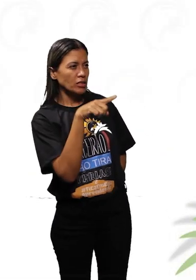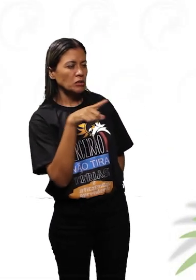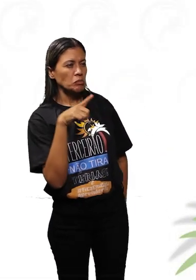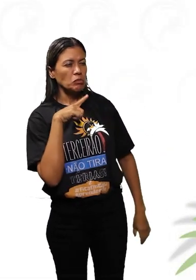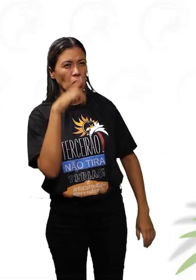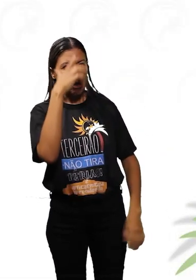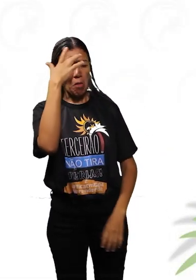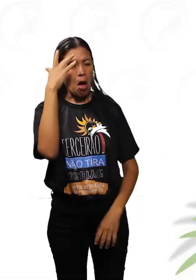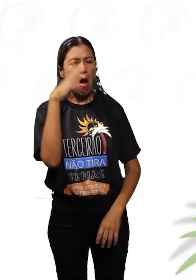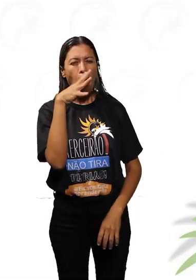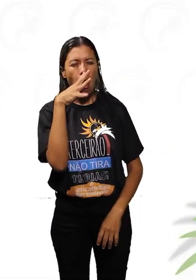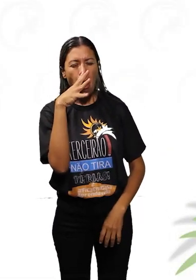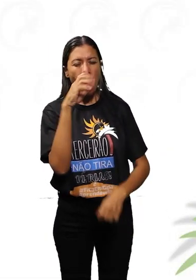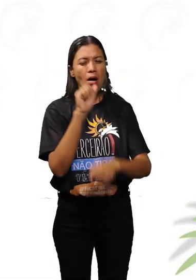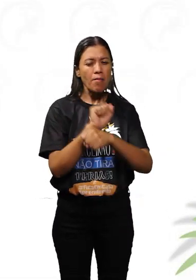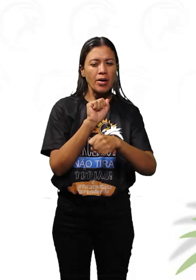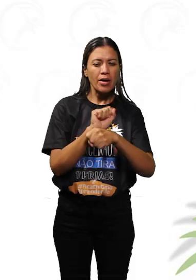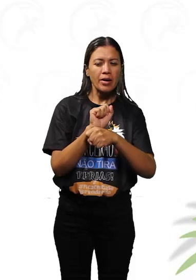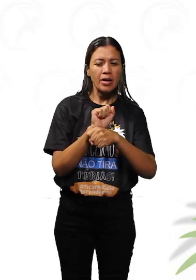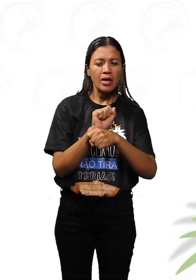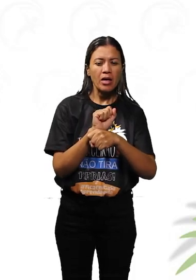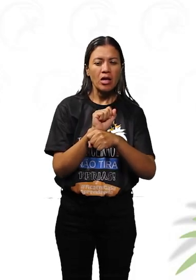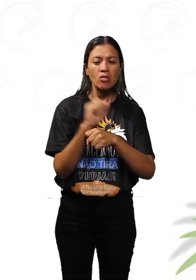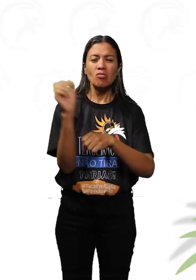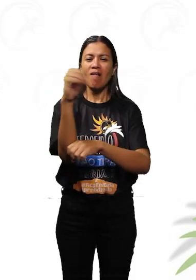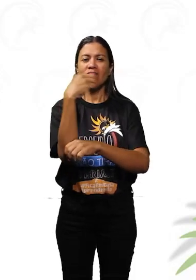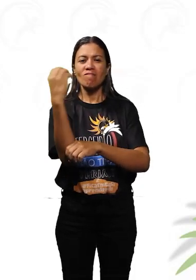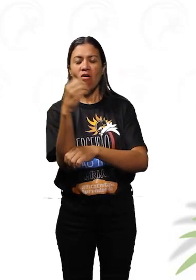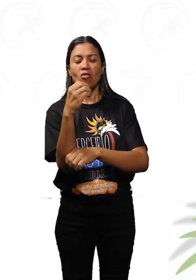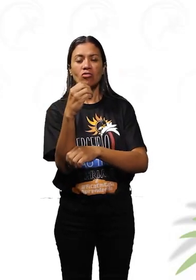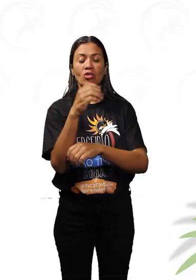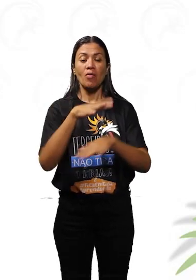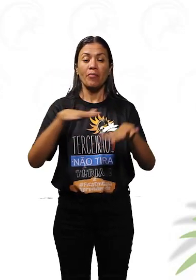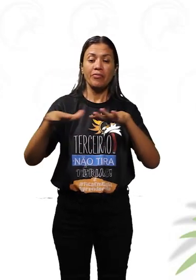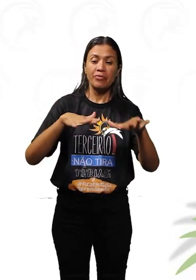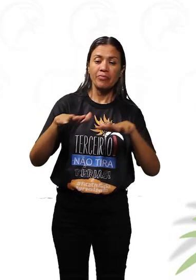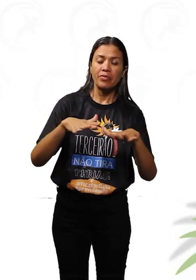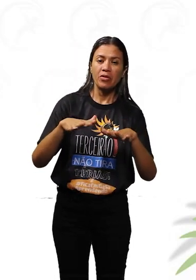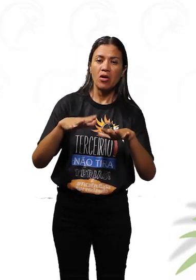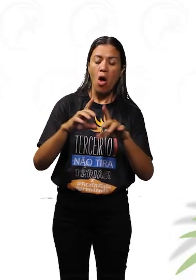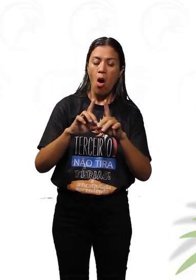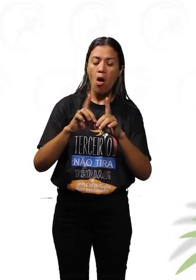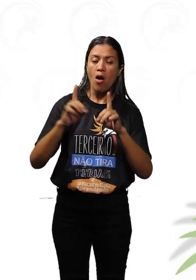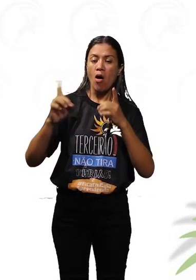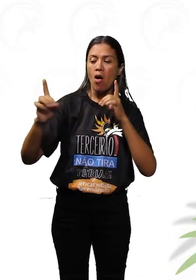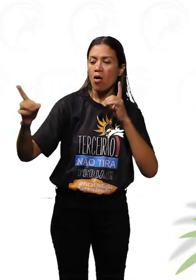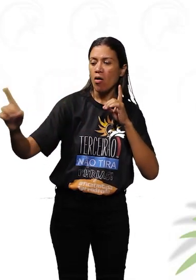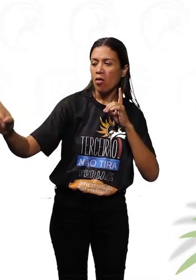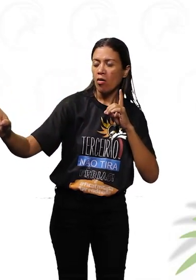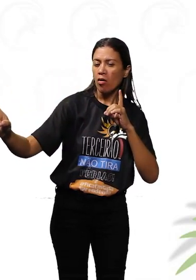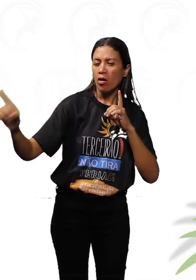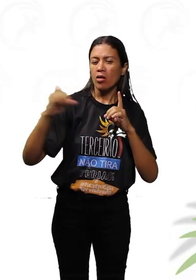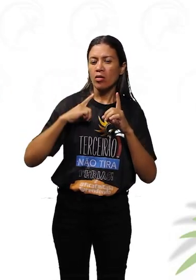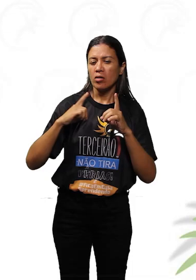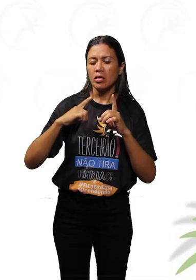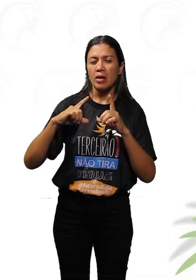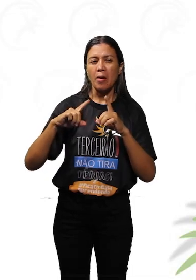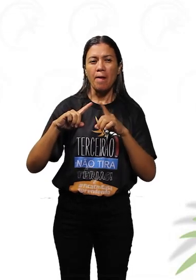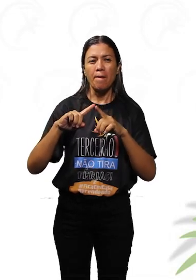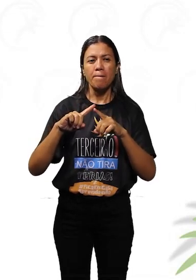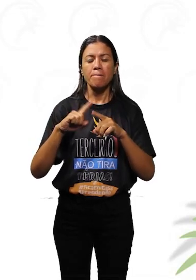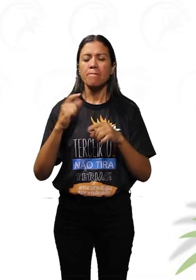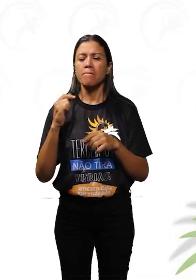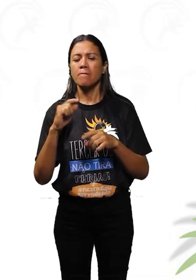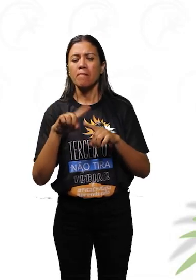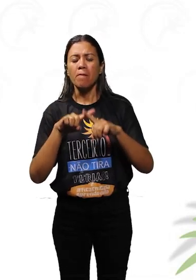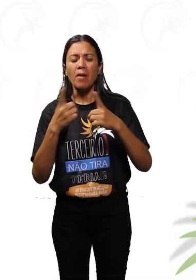em repouso e a fonte em movimento. Então, para o observador A1 que se aproxima de F, haverá um maior número